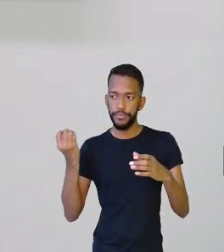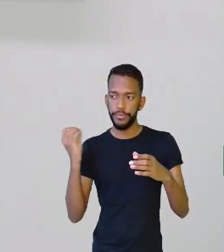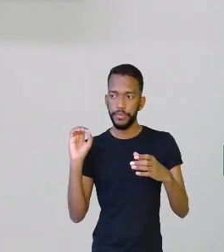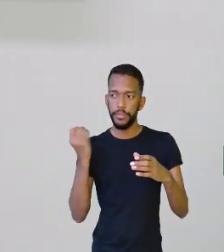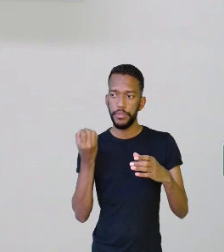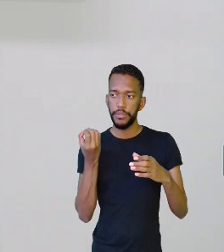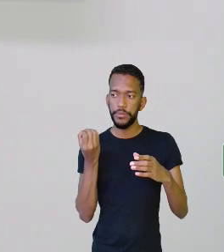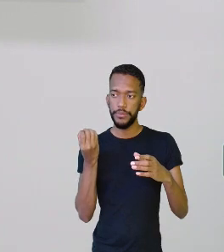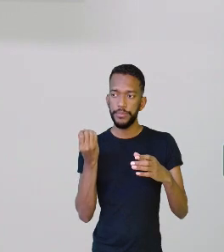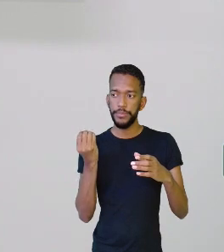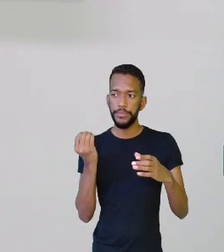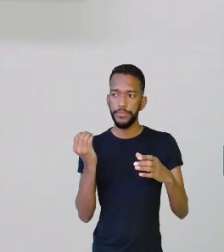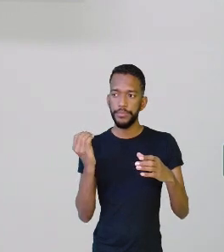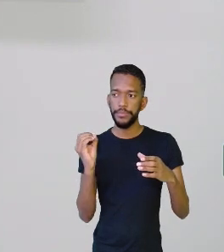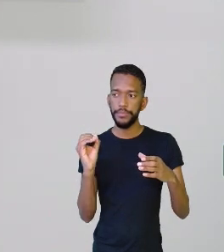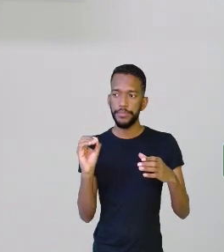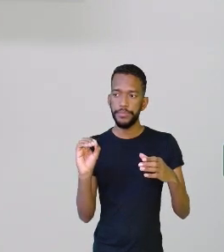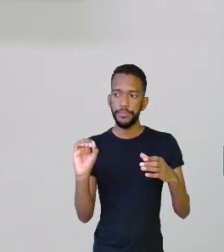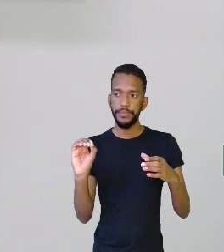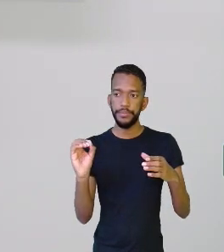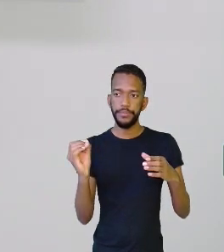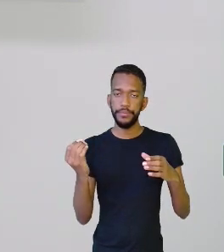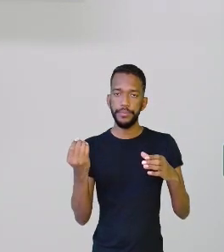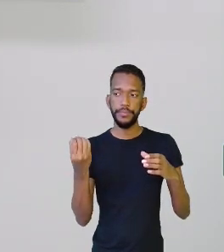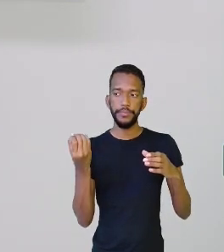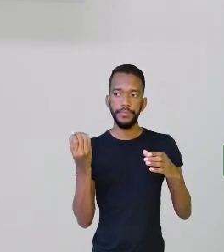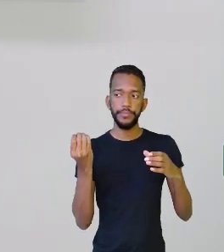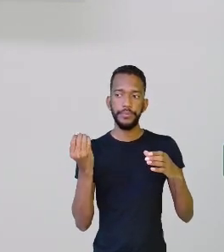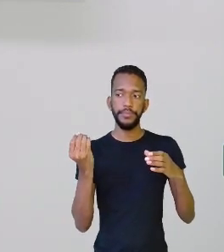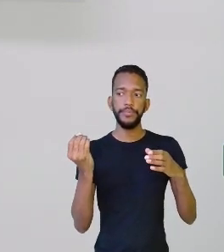direitinho, que aqui a gente tem